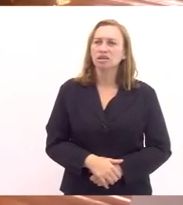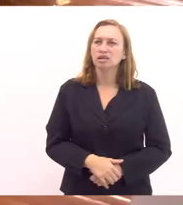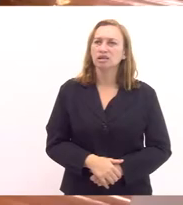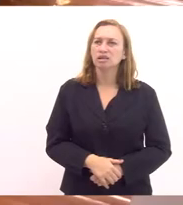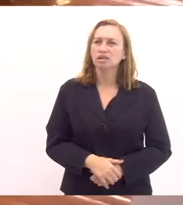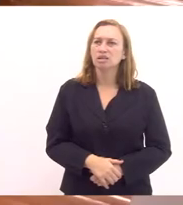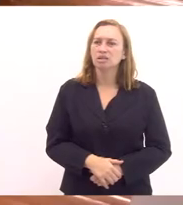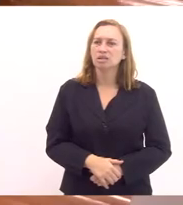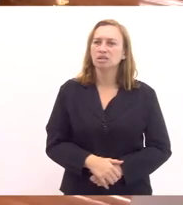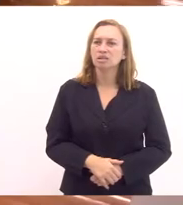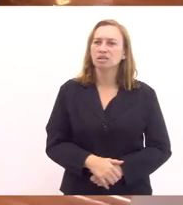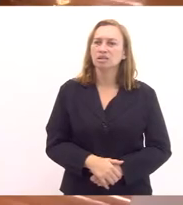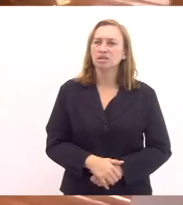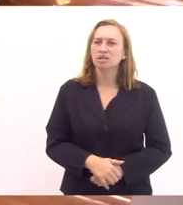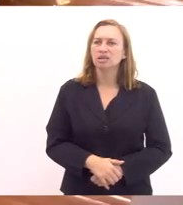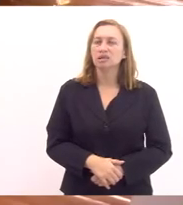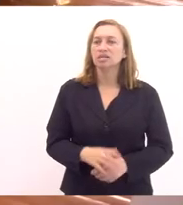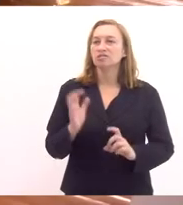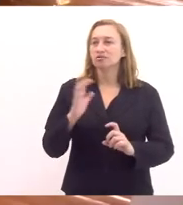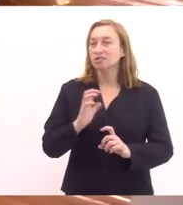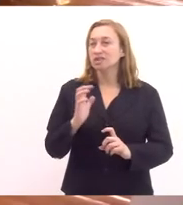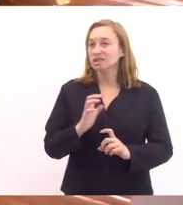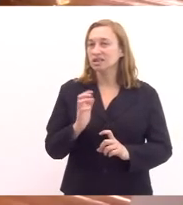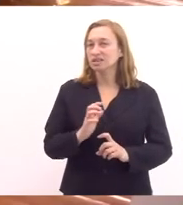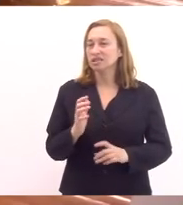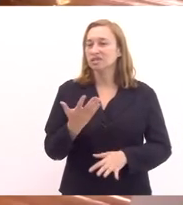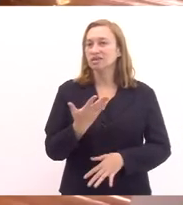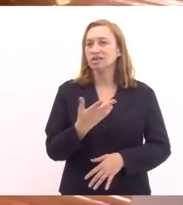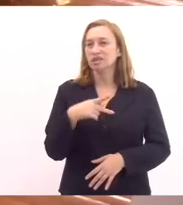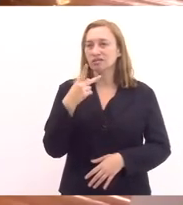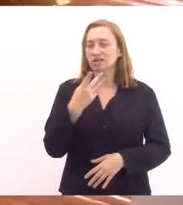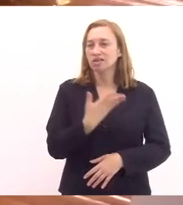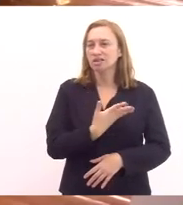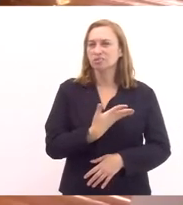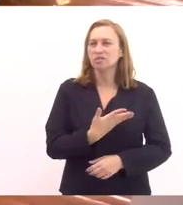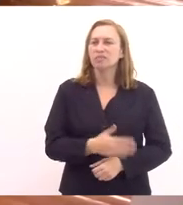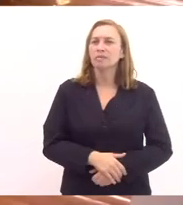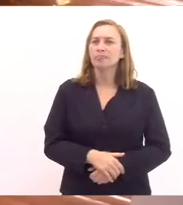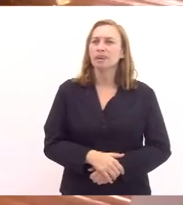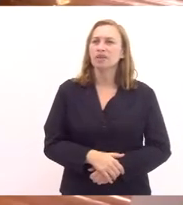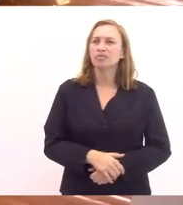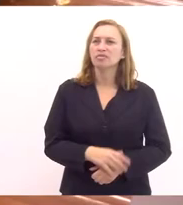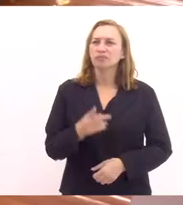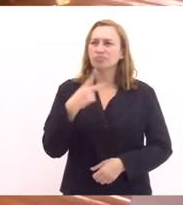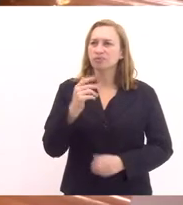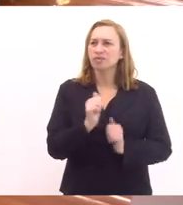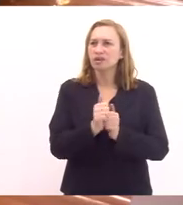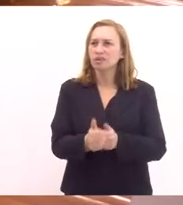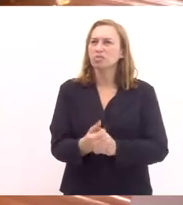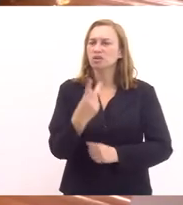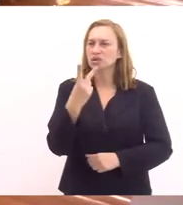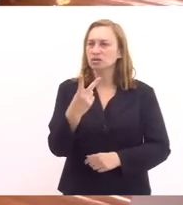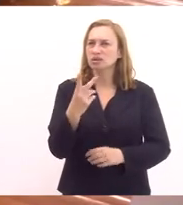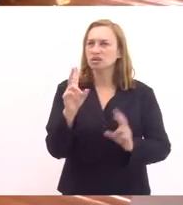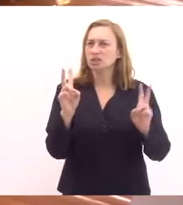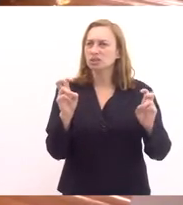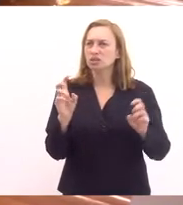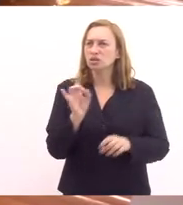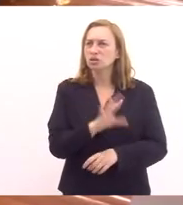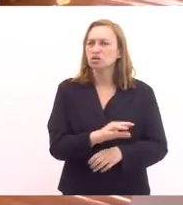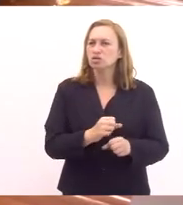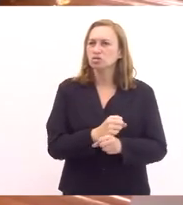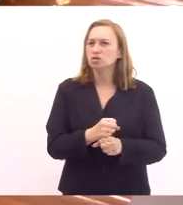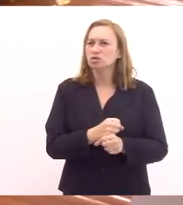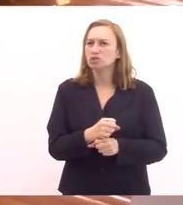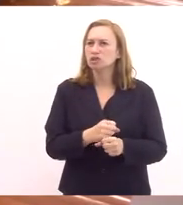sendo absorvida a gente vai sendo influenciada pelas falas das colegas né eu comentei que a gente acompanhou dois casos nos últimos